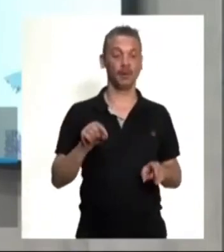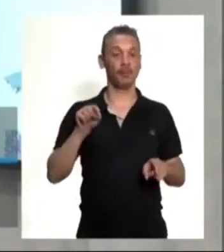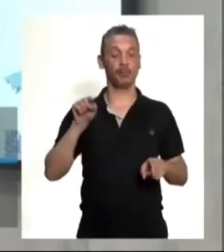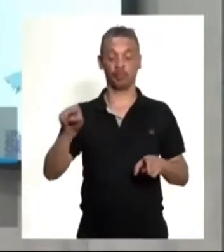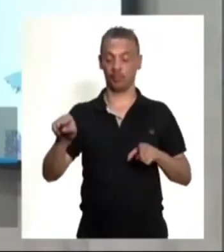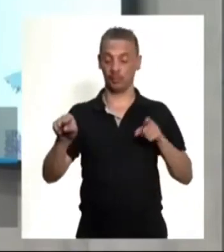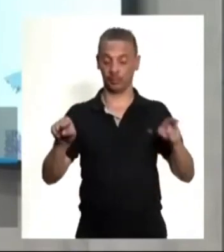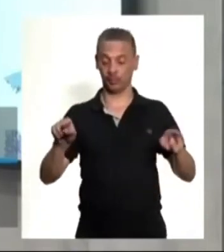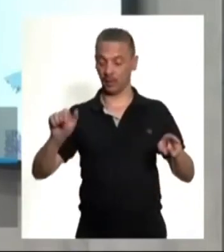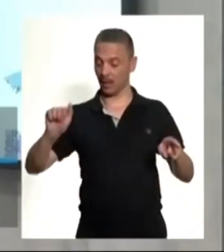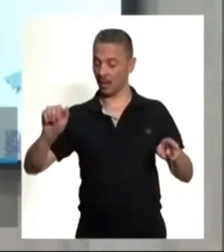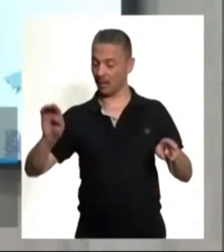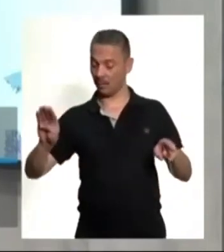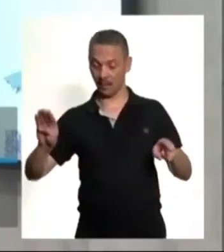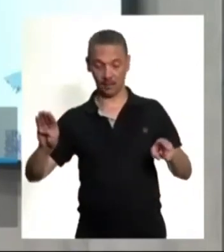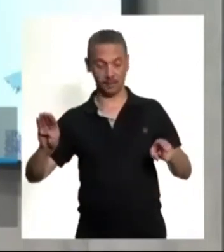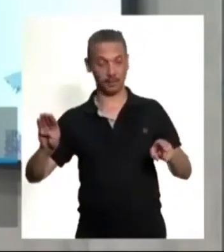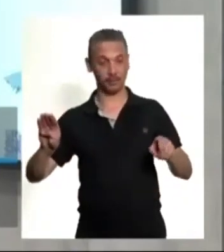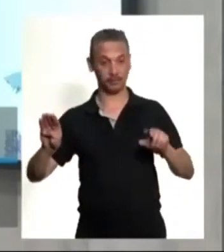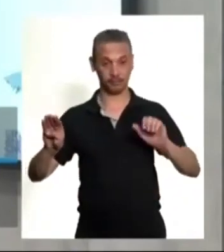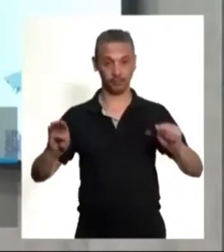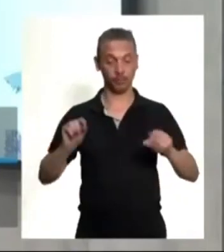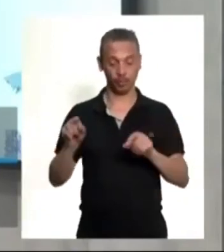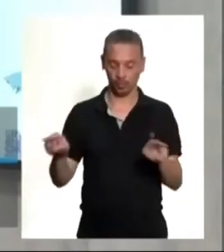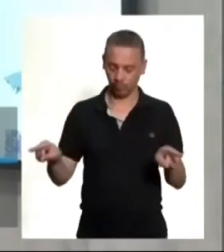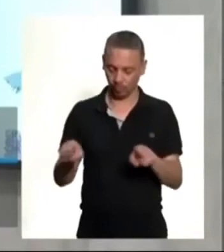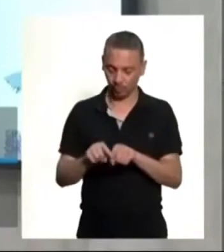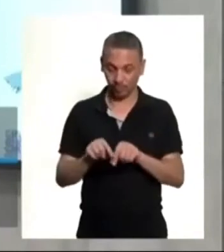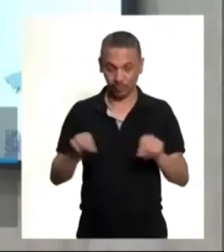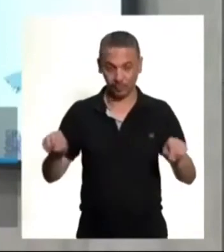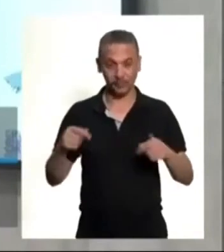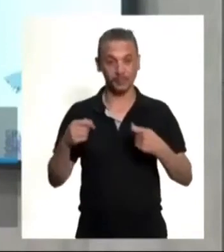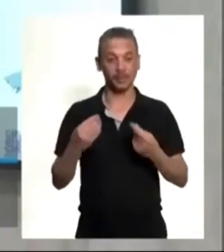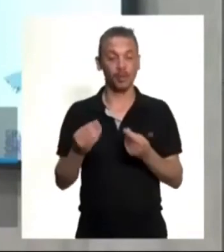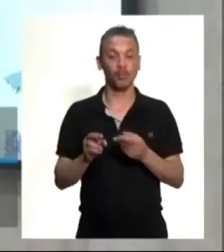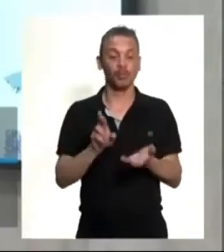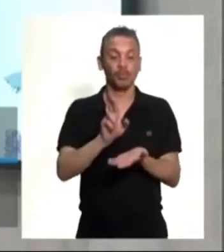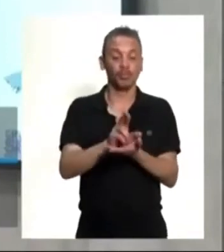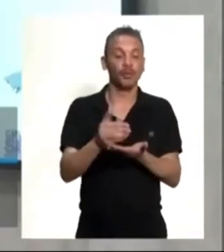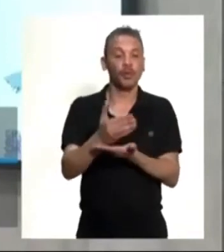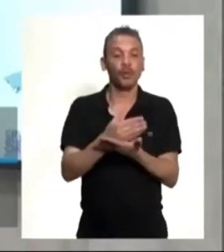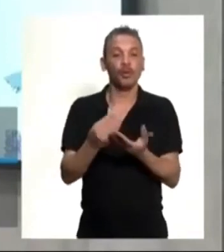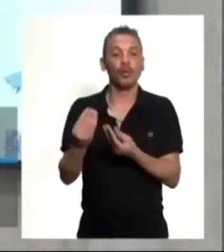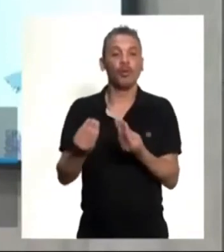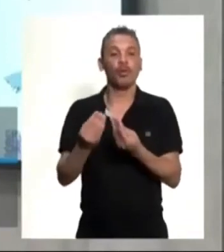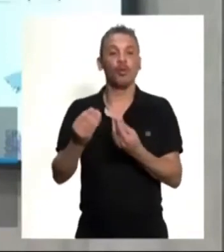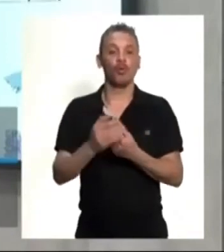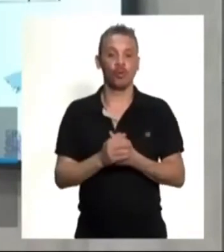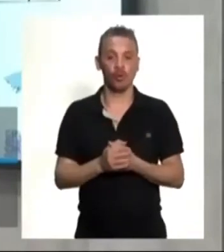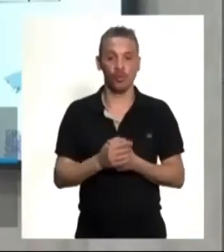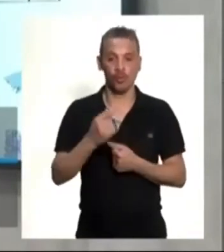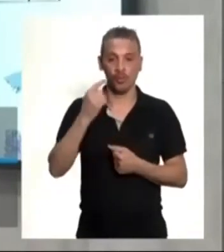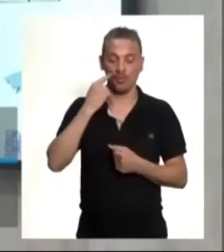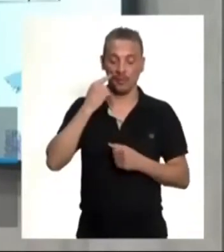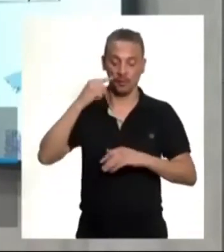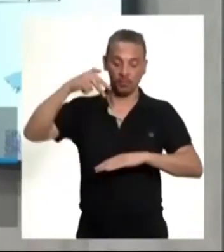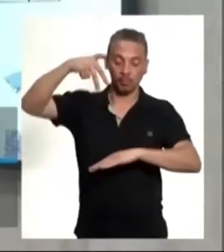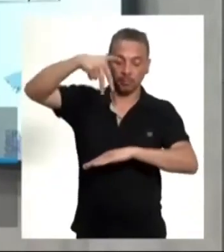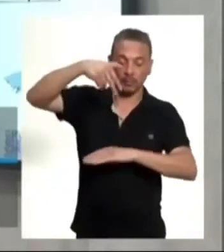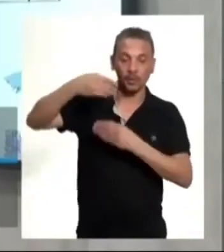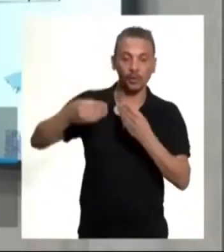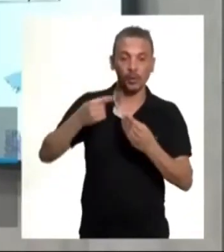os pontos A e B, vejam, é uma linha. Então ele quer saber a representação disso. A vista superior disso